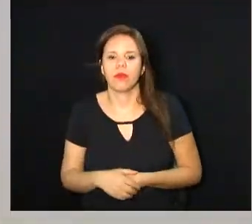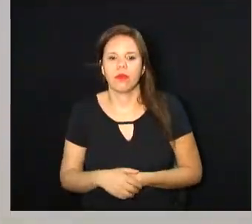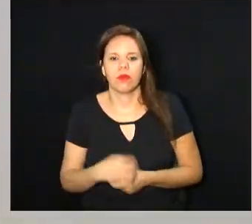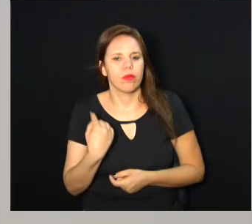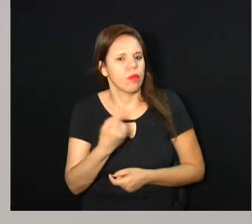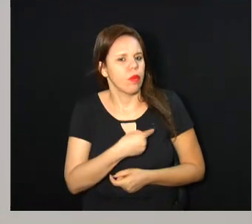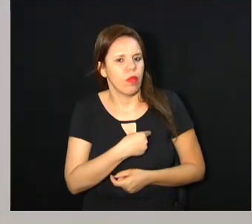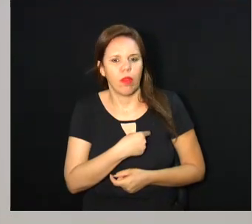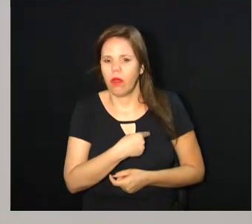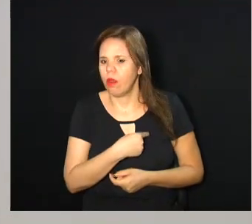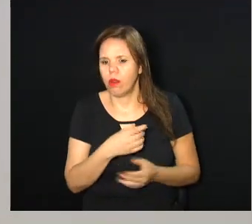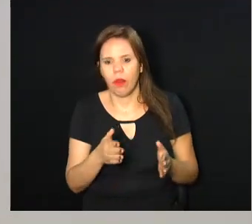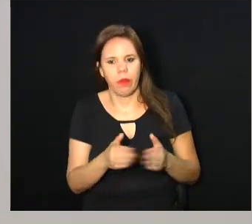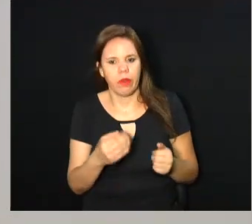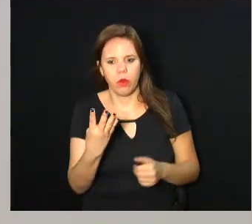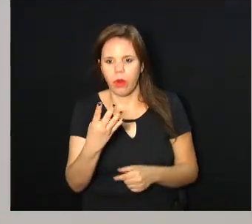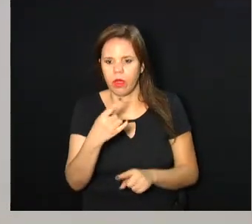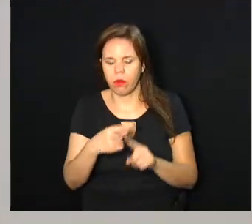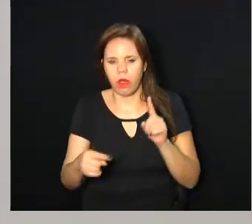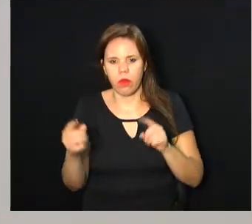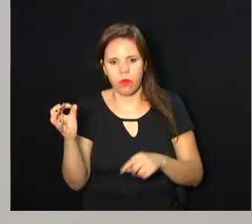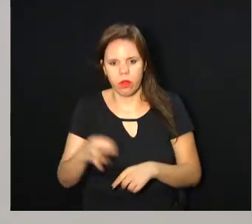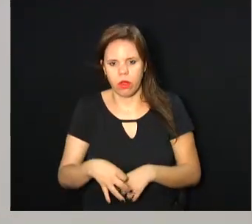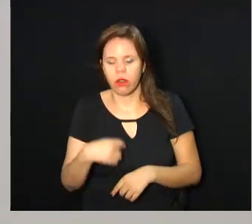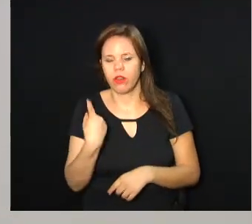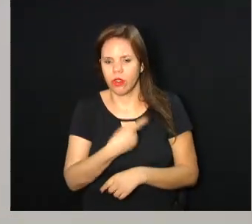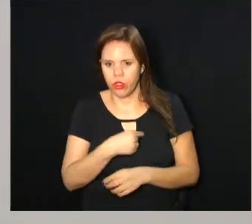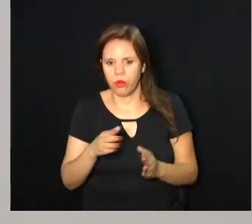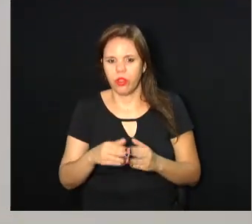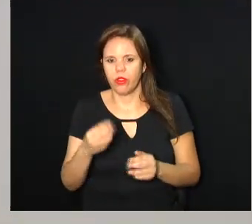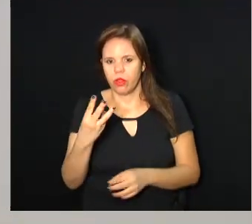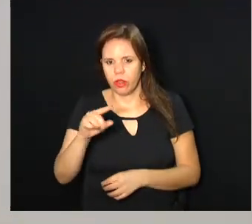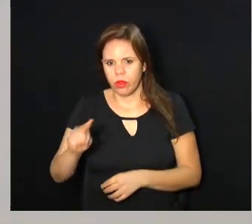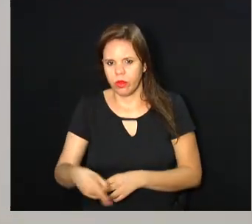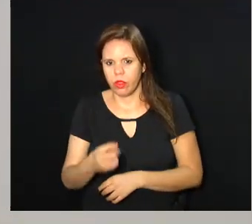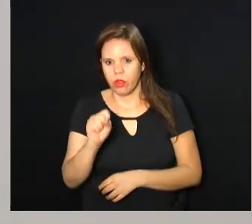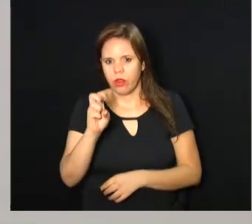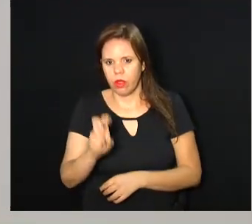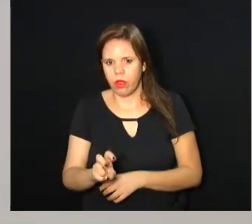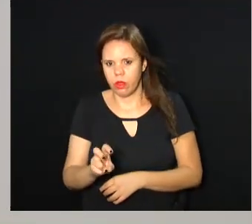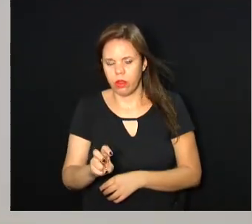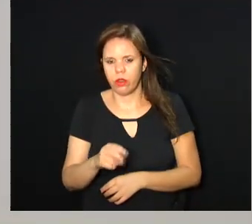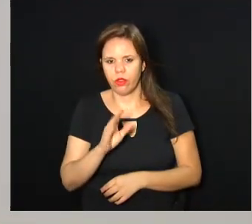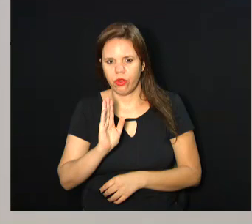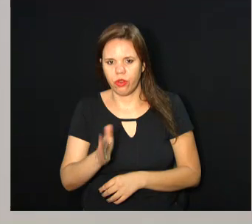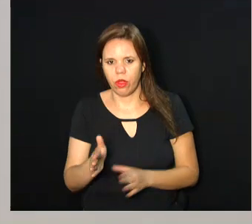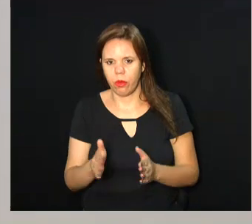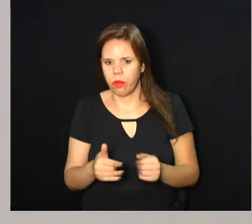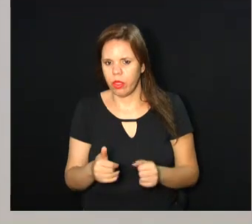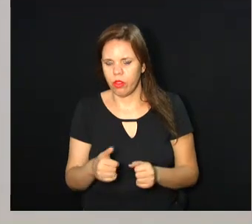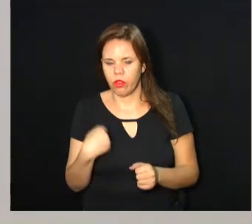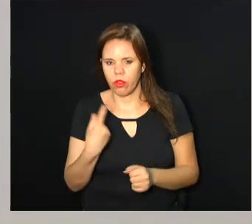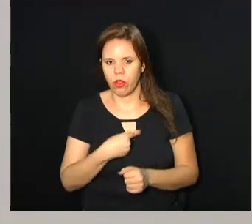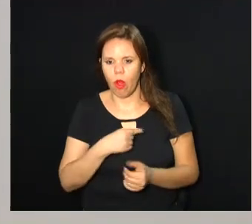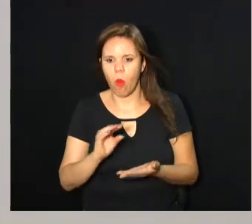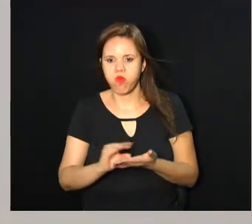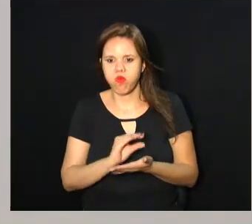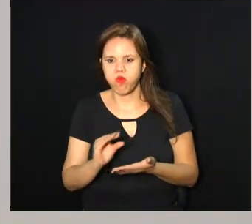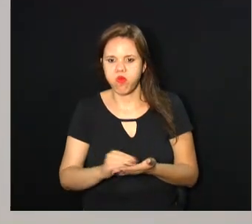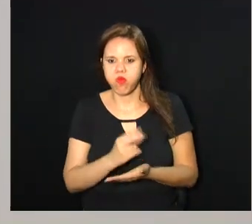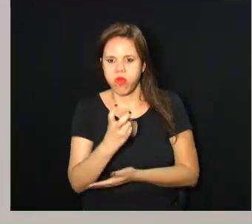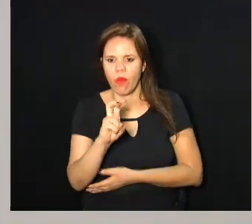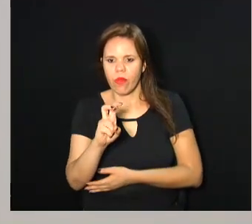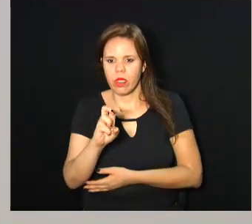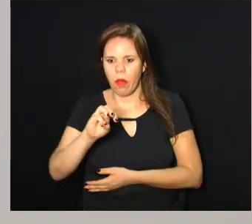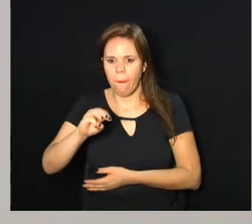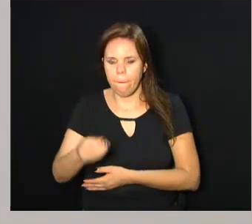pedimos os 4,5%, a gente já pediu 3,85%. Então, já no pedido do nosso orçamento, foram 25